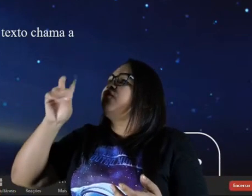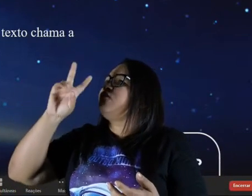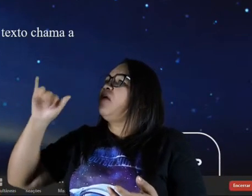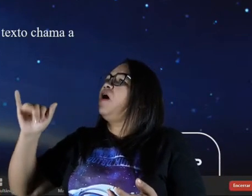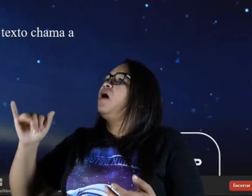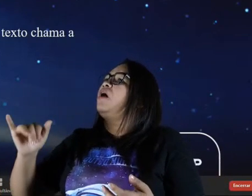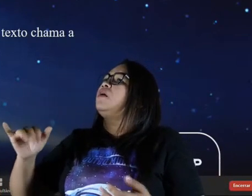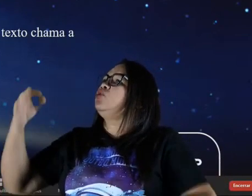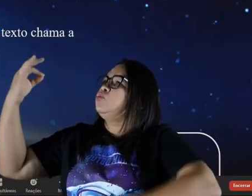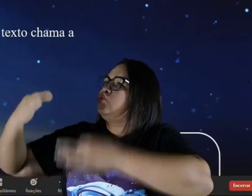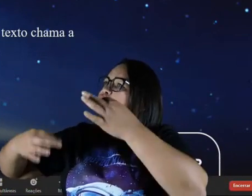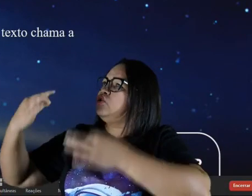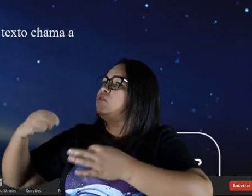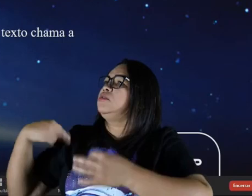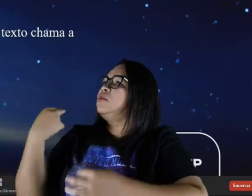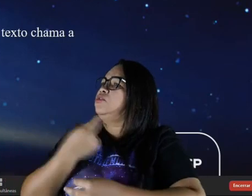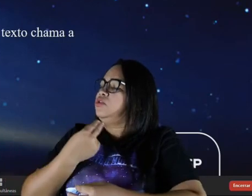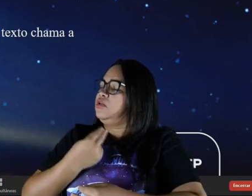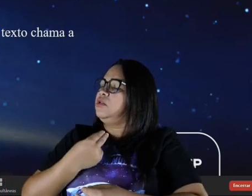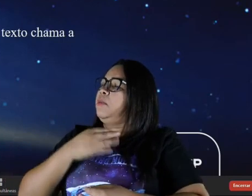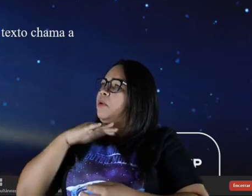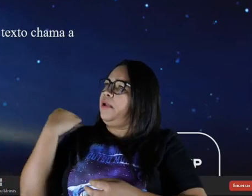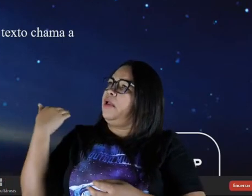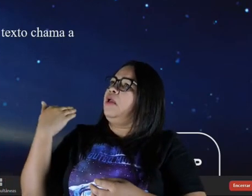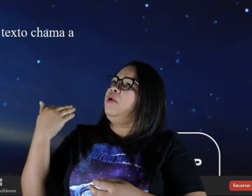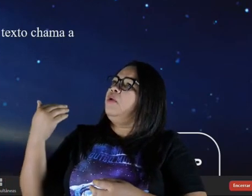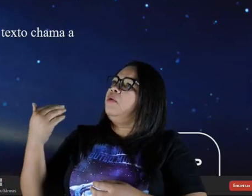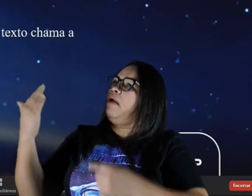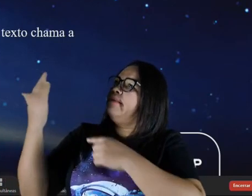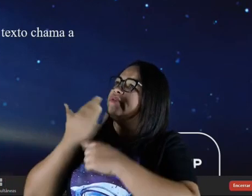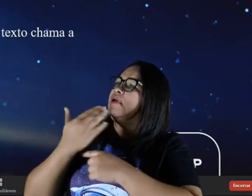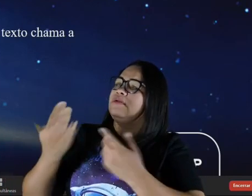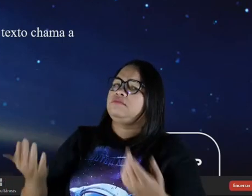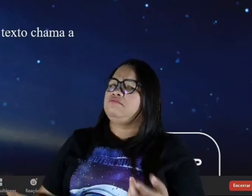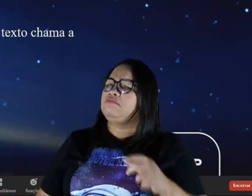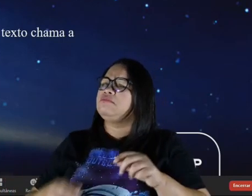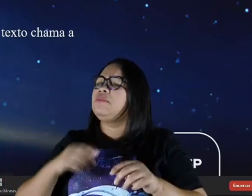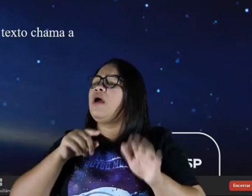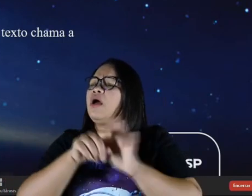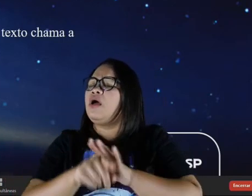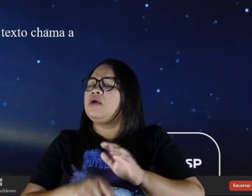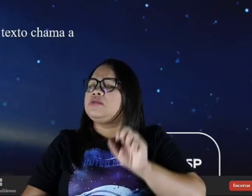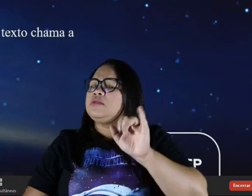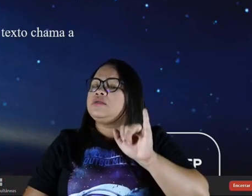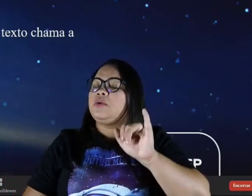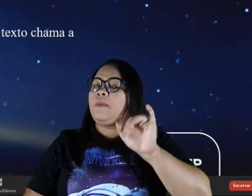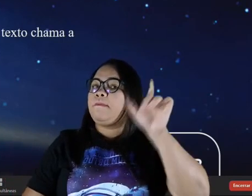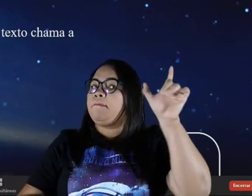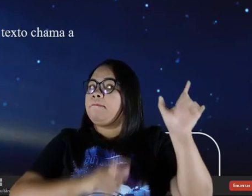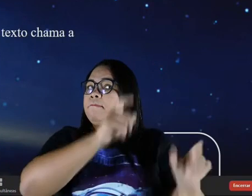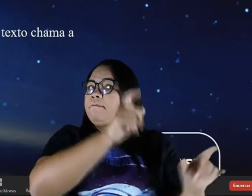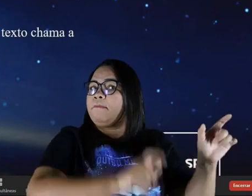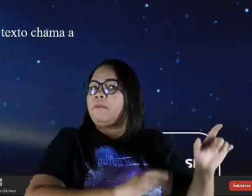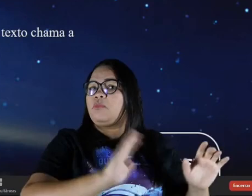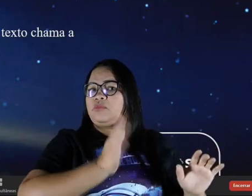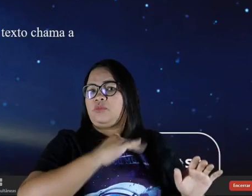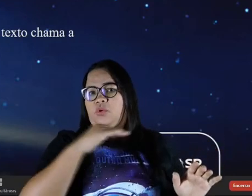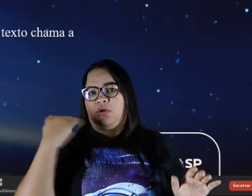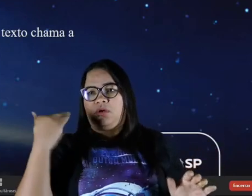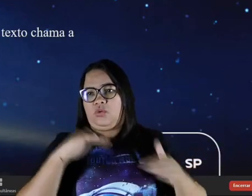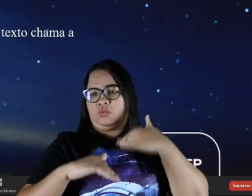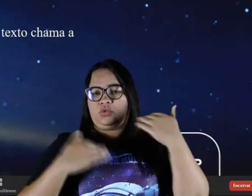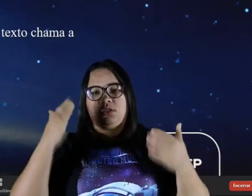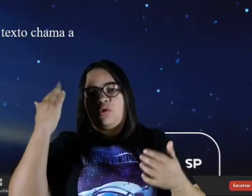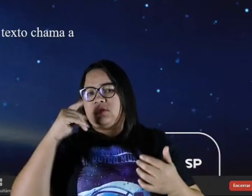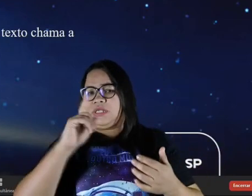nosso sangue dos que habitam sobre a terra? Ora, se os mortos não sabem nada, como diz outra passagem de Eclesiastes, né, os mortos